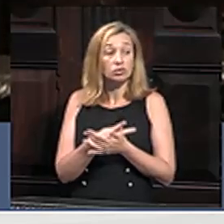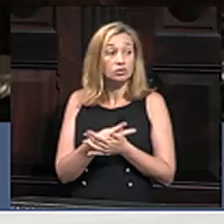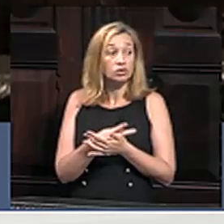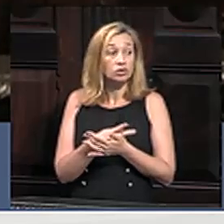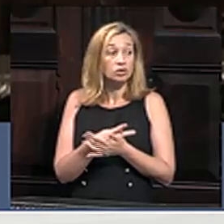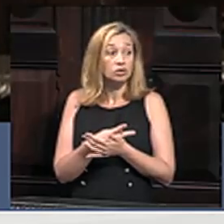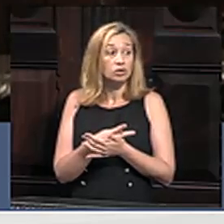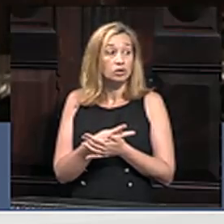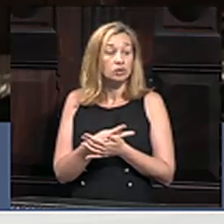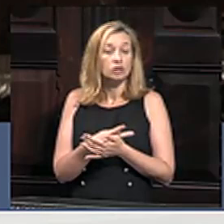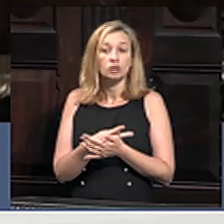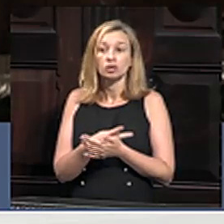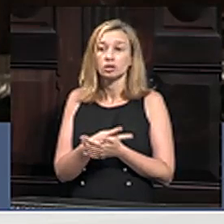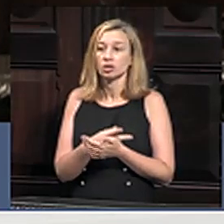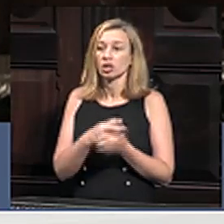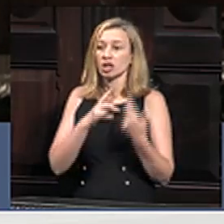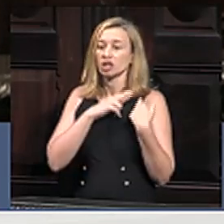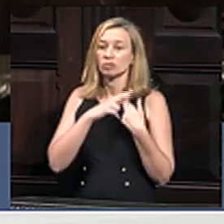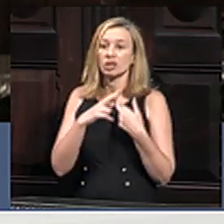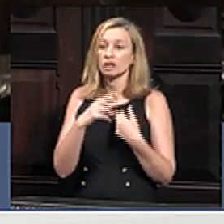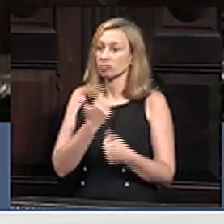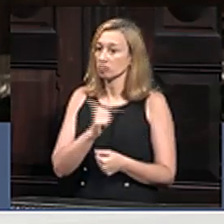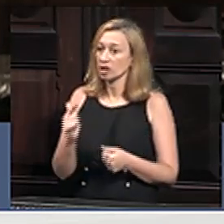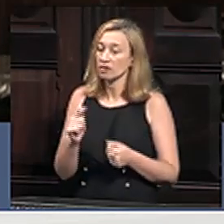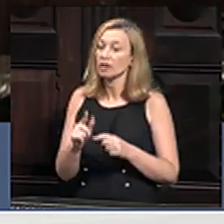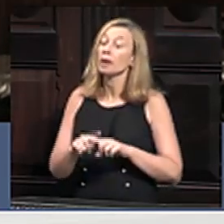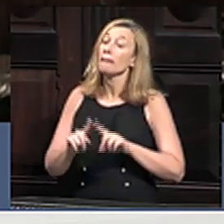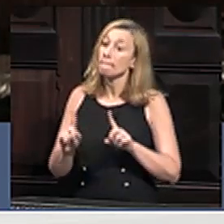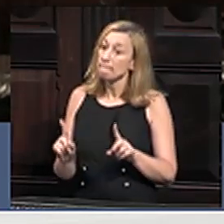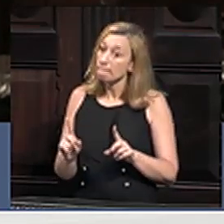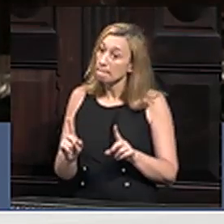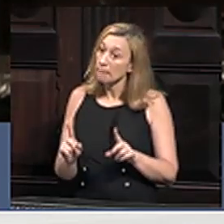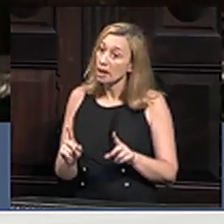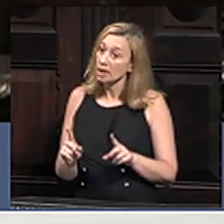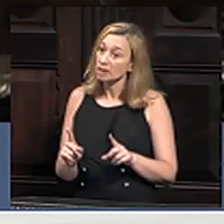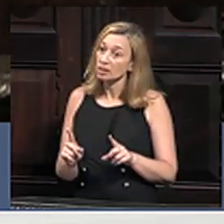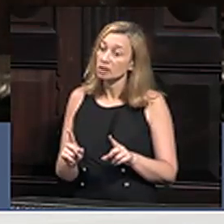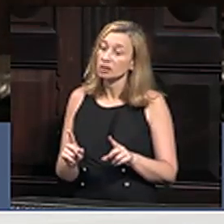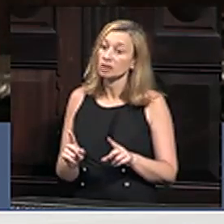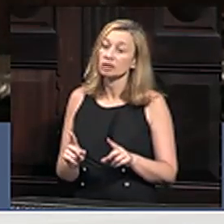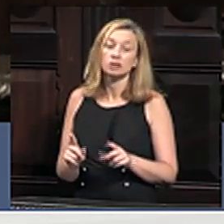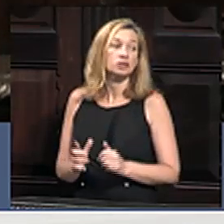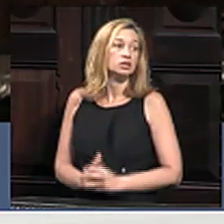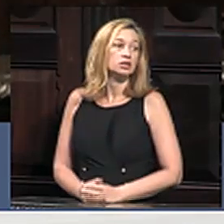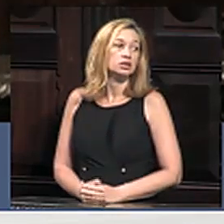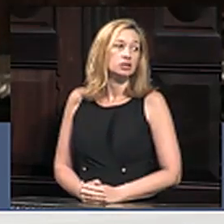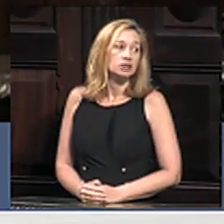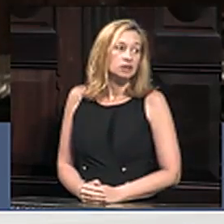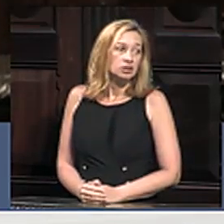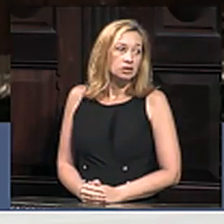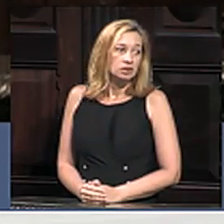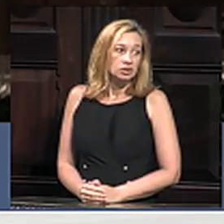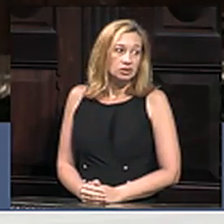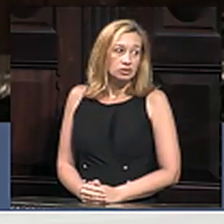ser responsabilizado, mesmo assim, o sistema protege.